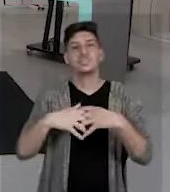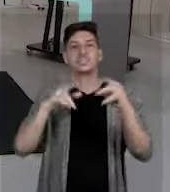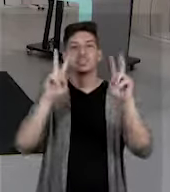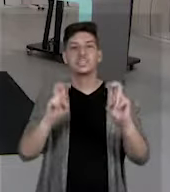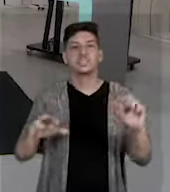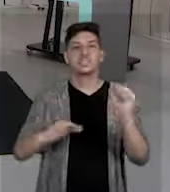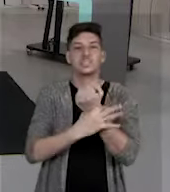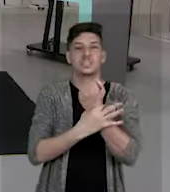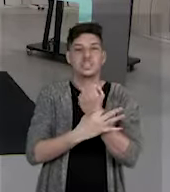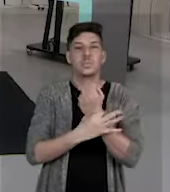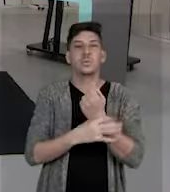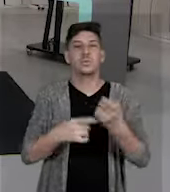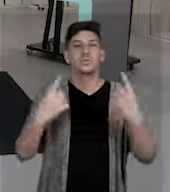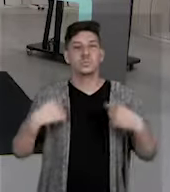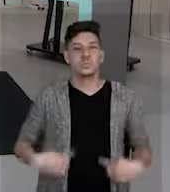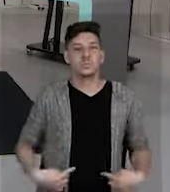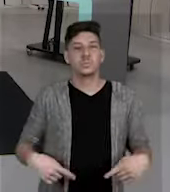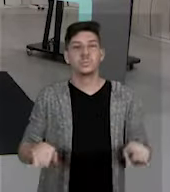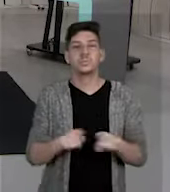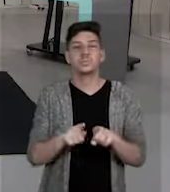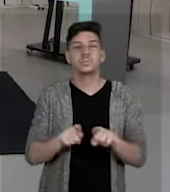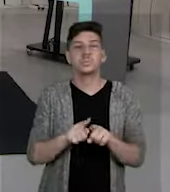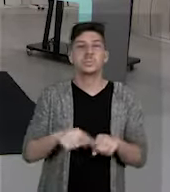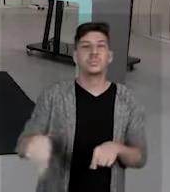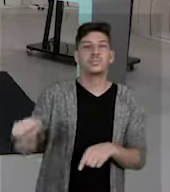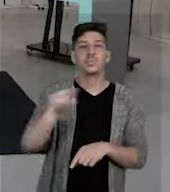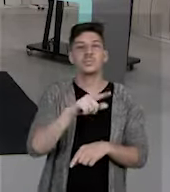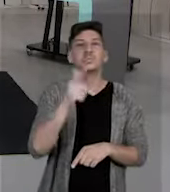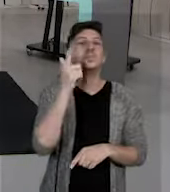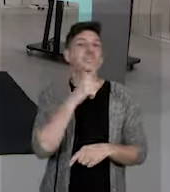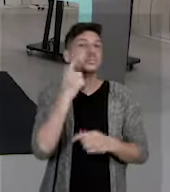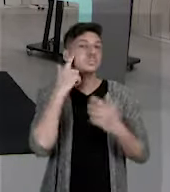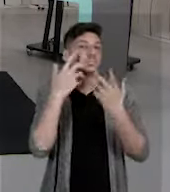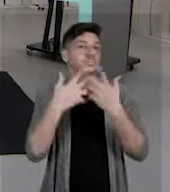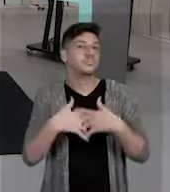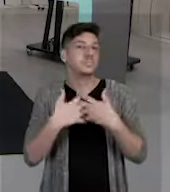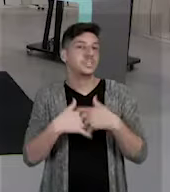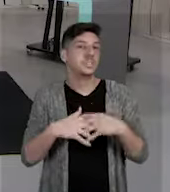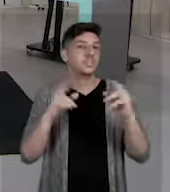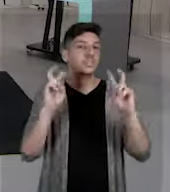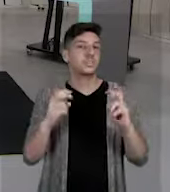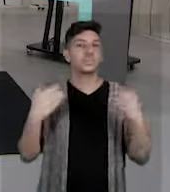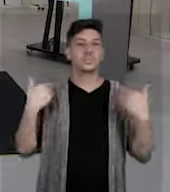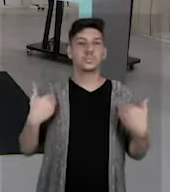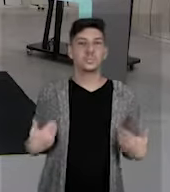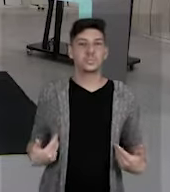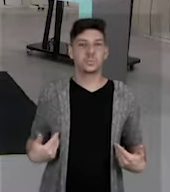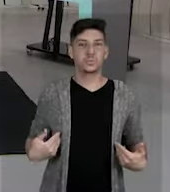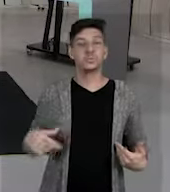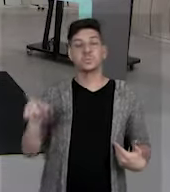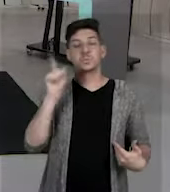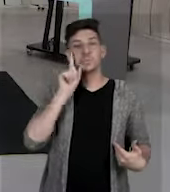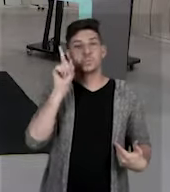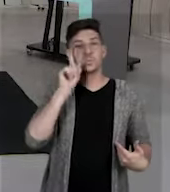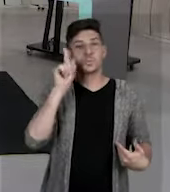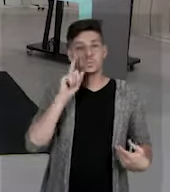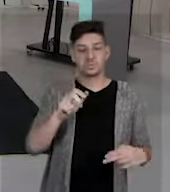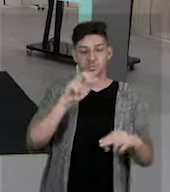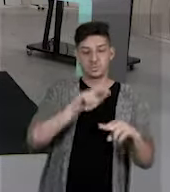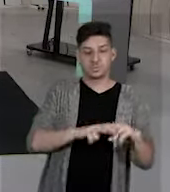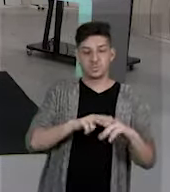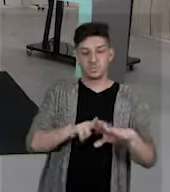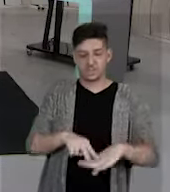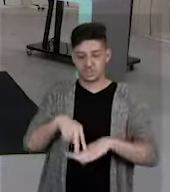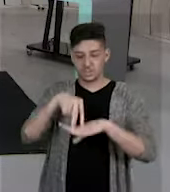do organismo de vocês e também para que vocês pensem a respeito da postura que a gente tem todo santo dia, ao sentar, ao